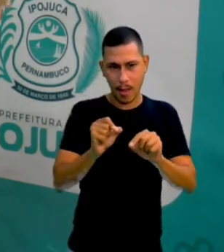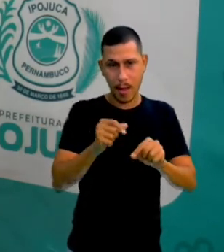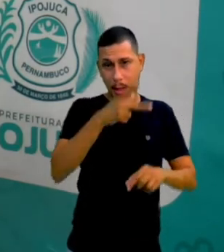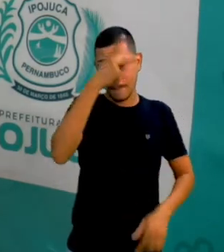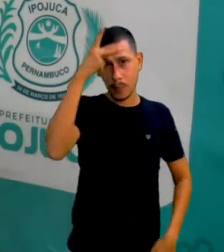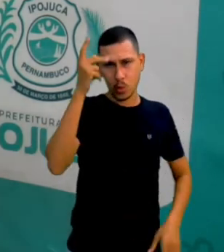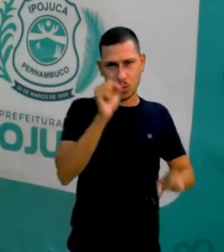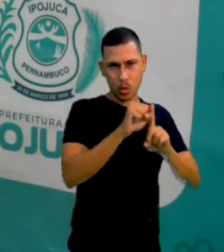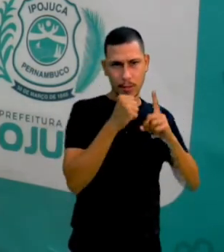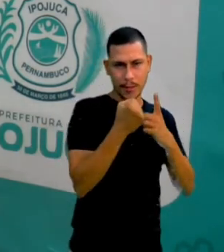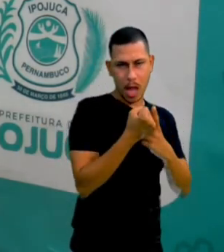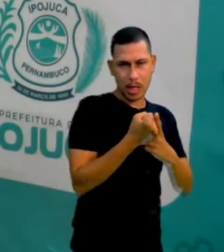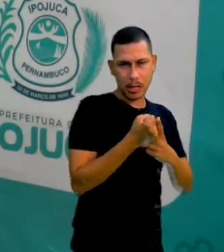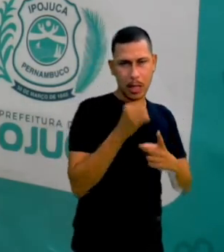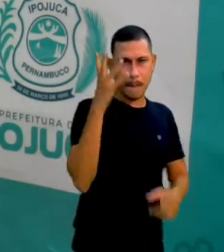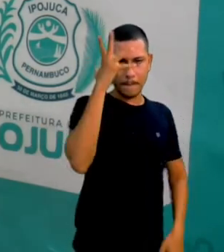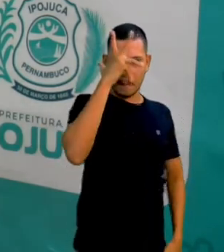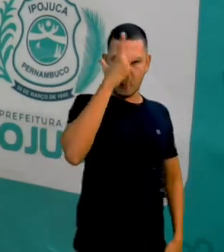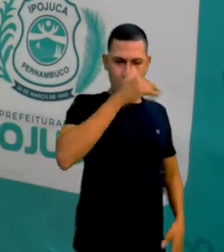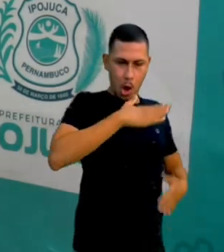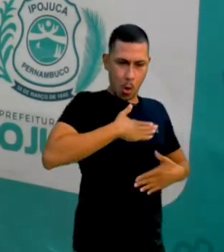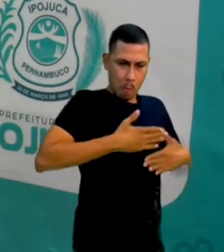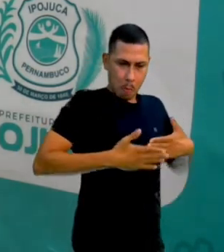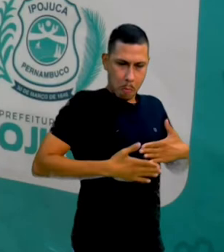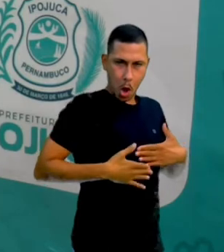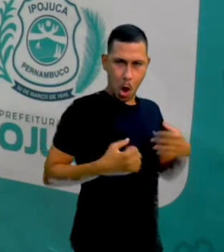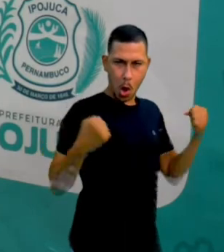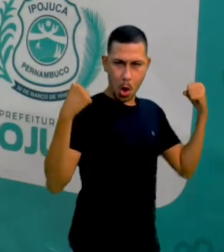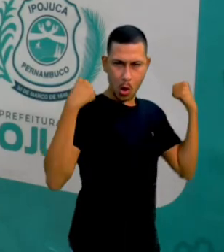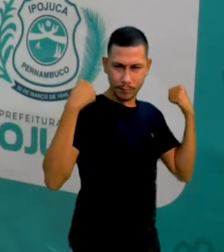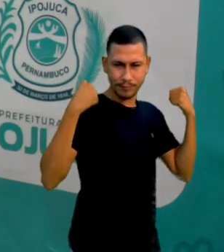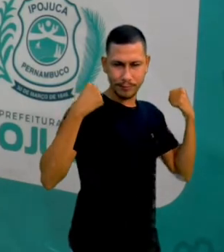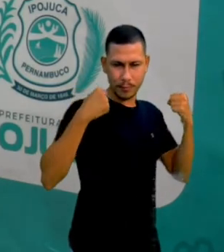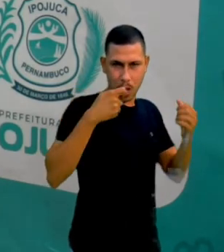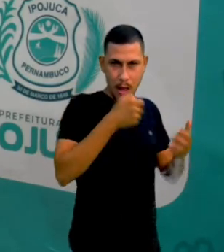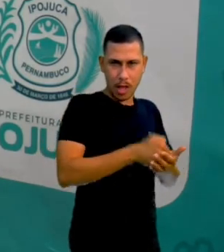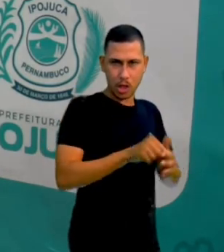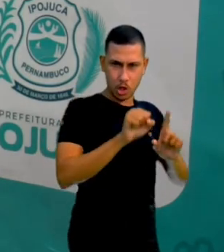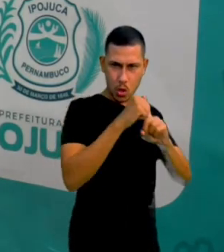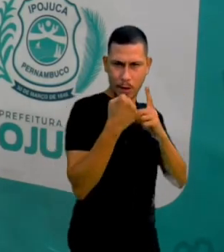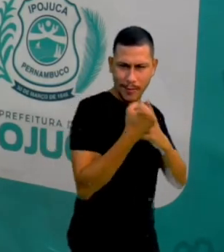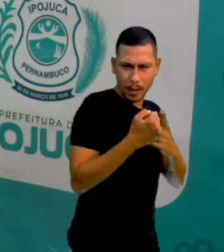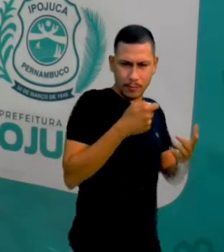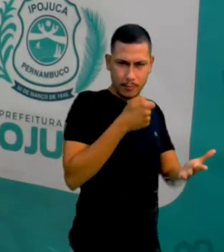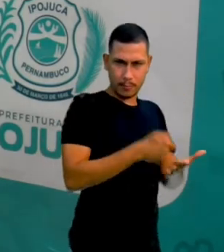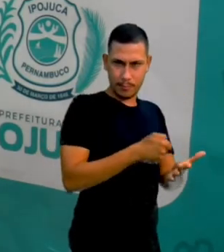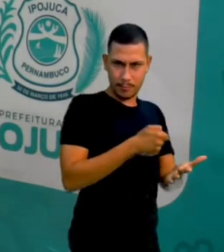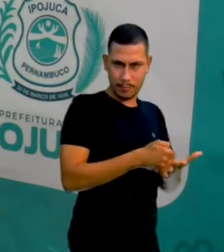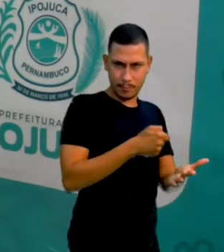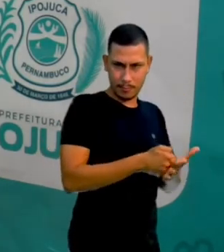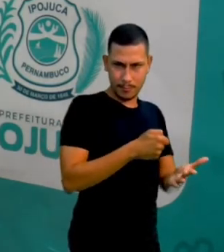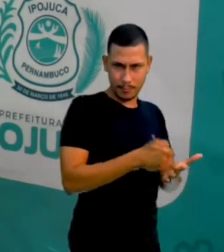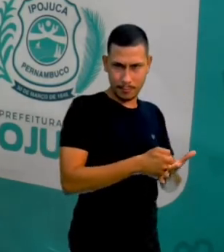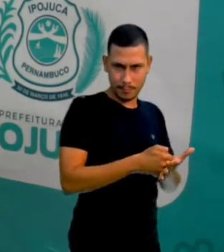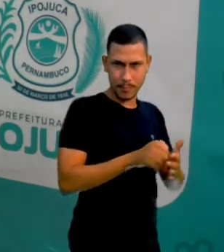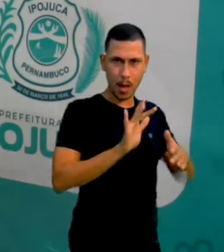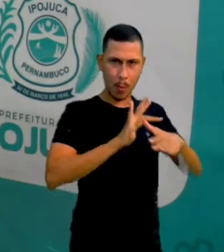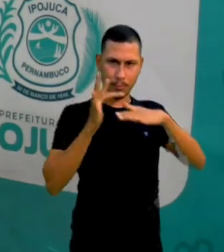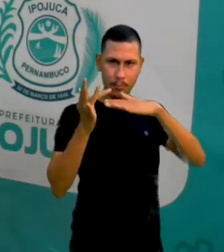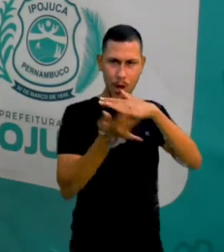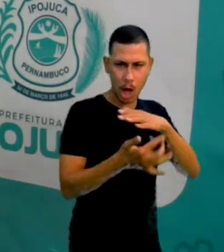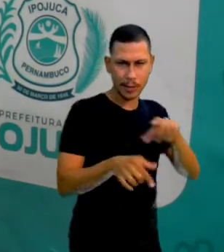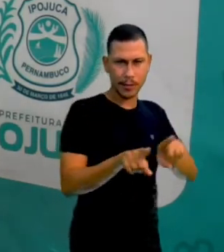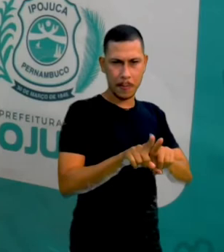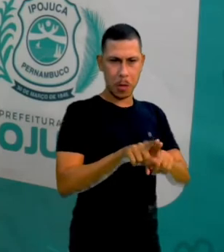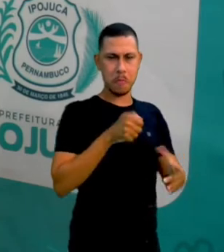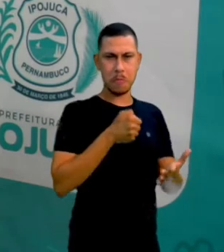há um padrão de beleza, né, que a gente tem aí sendo imposto, principalmente pelas mídias sociais hoje em dia.